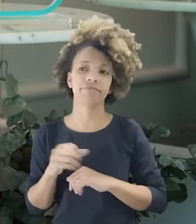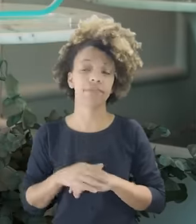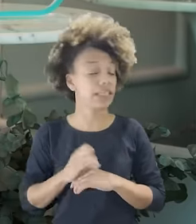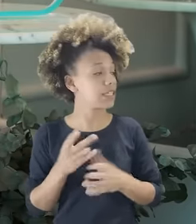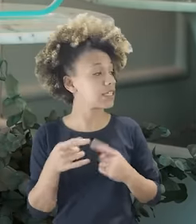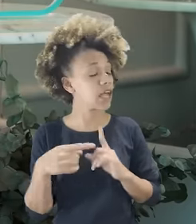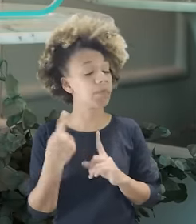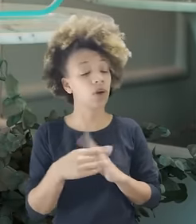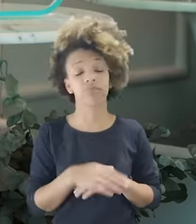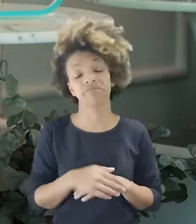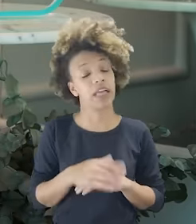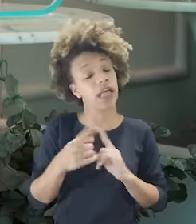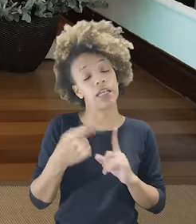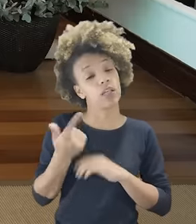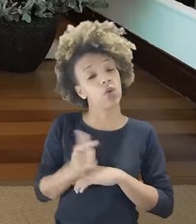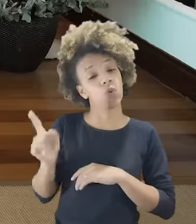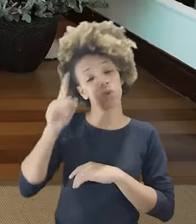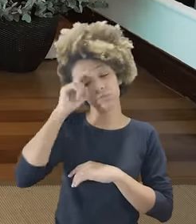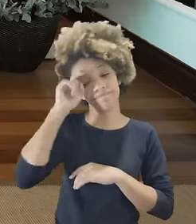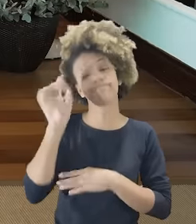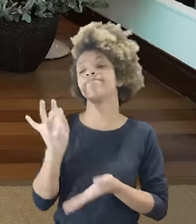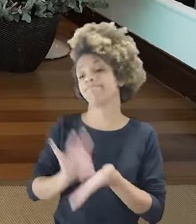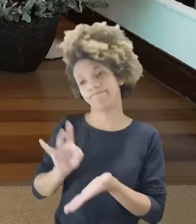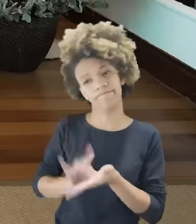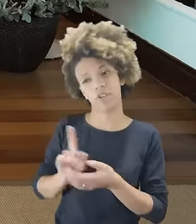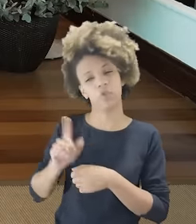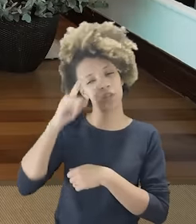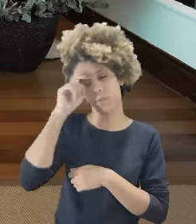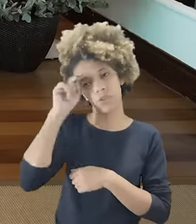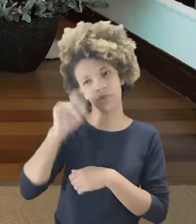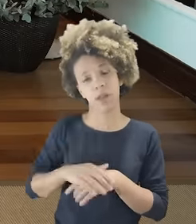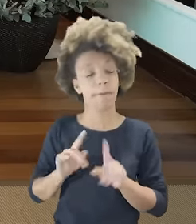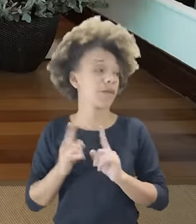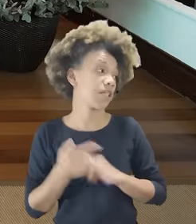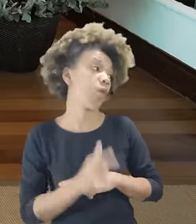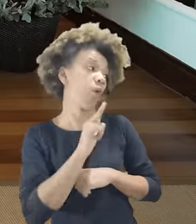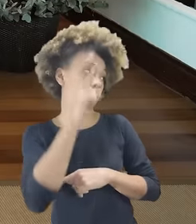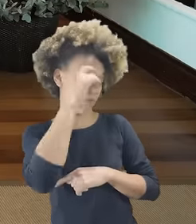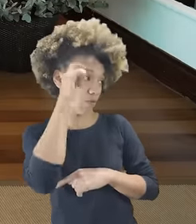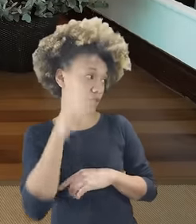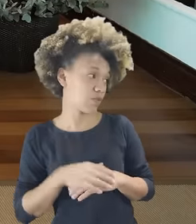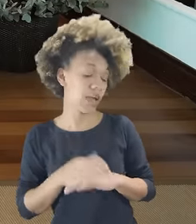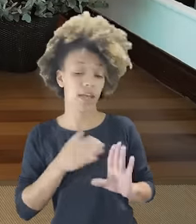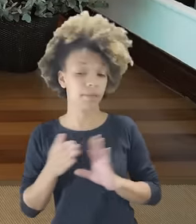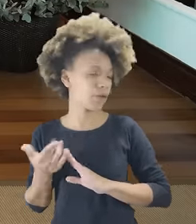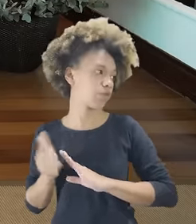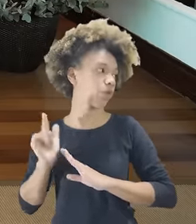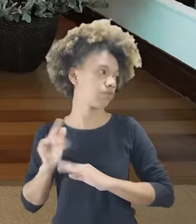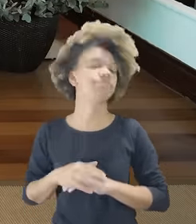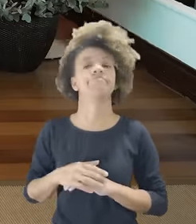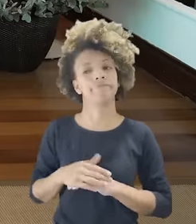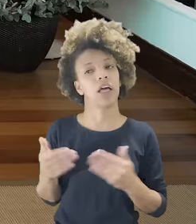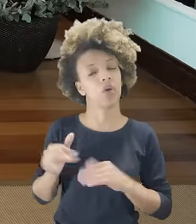então Se alguém quiser me Cancelar Tá cancelando um outro namorado não é sobre Maurício é sobre isso aquele momento era outro